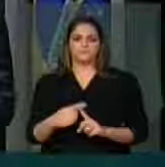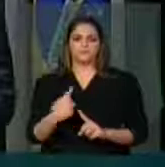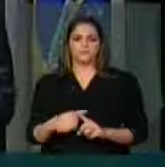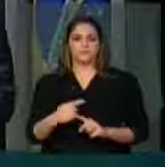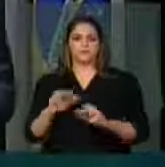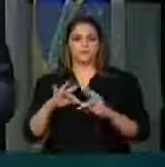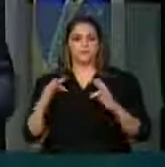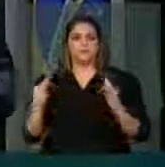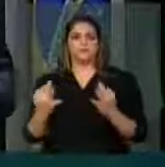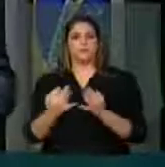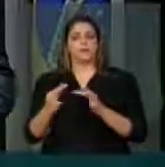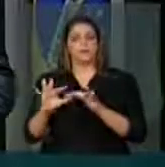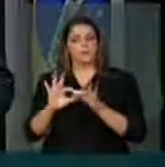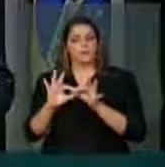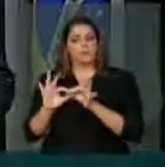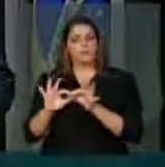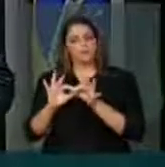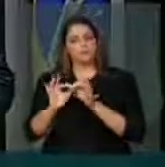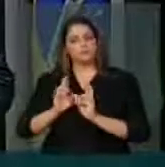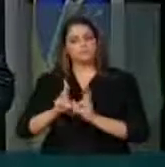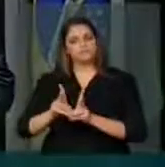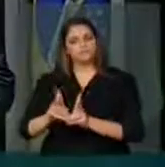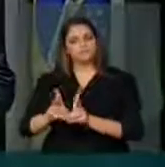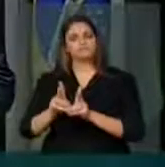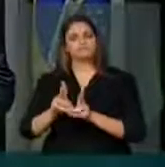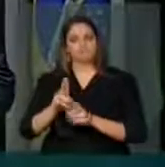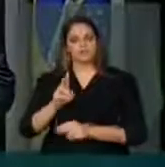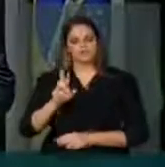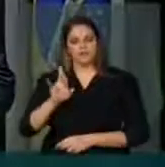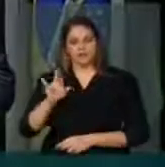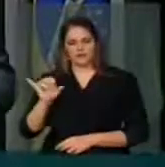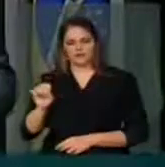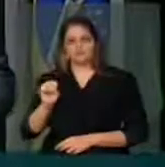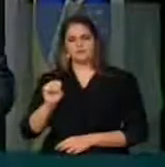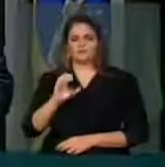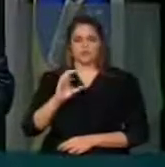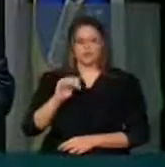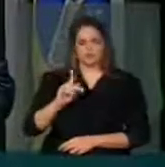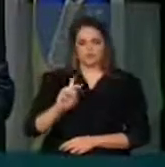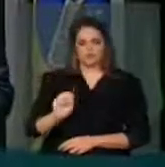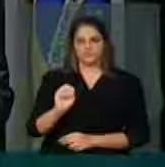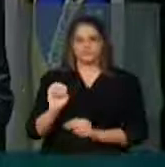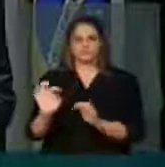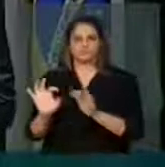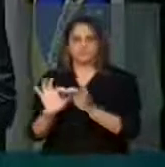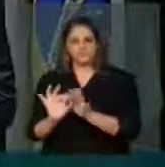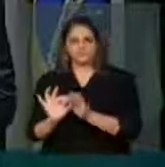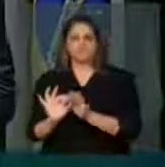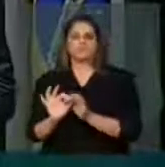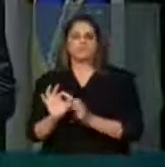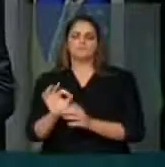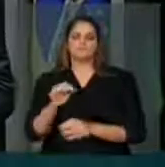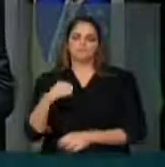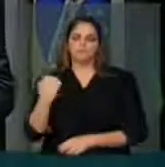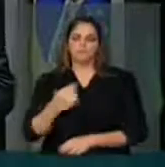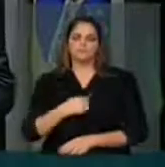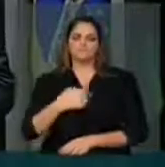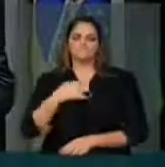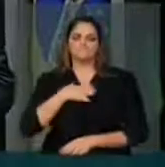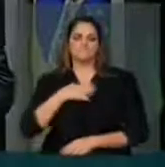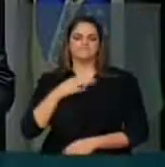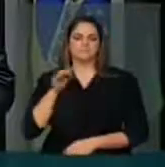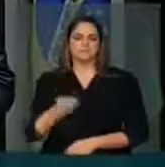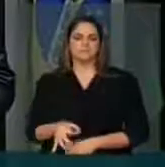dessa família, a família Reis e a família Campos, nos faz termos a certeza que temos que